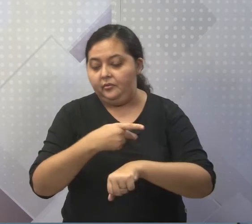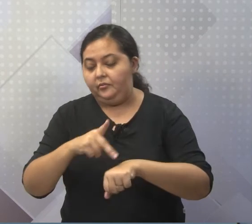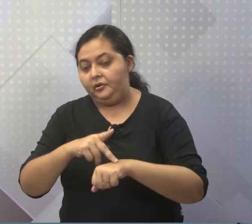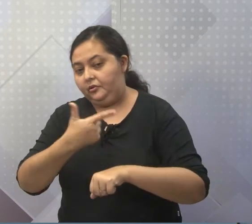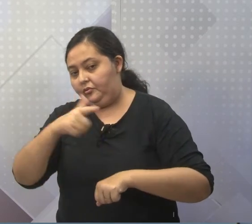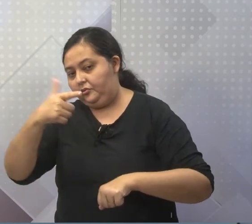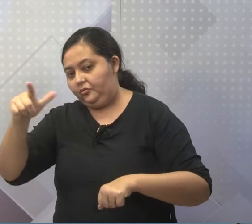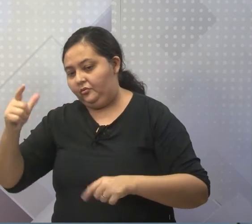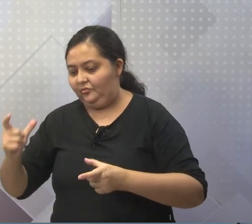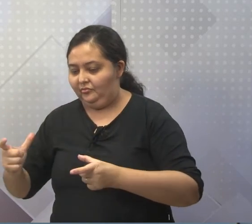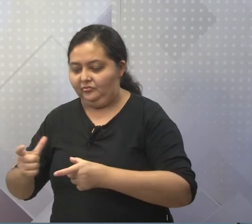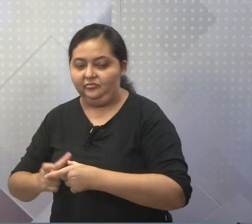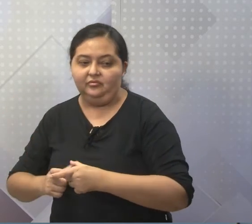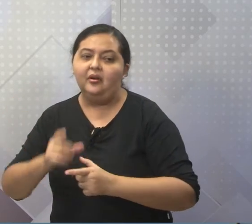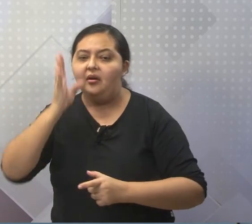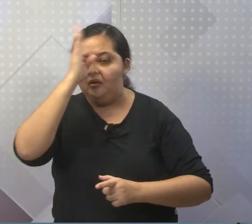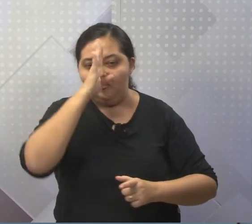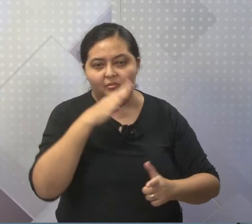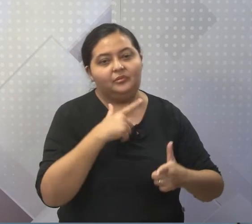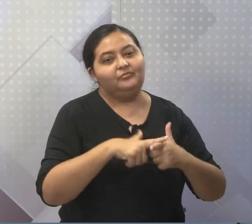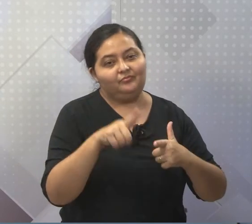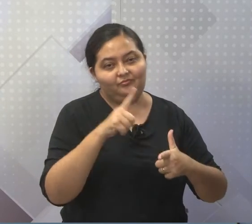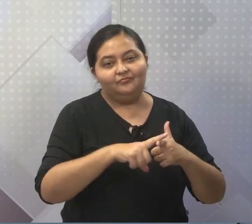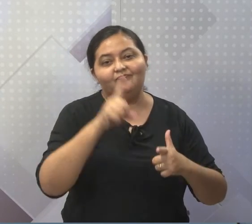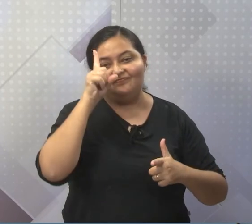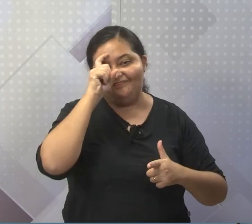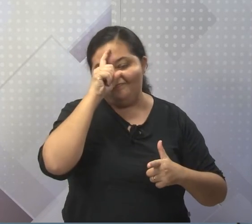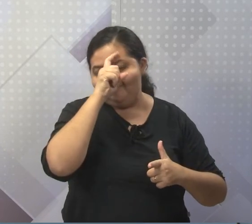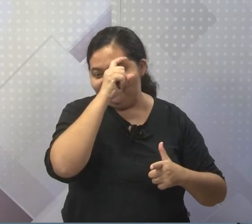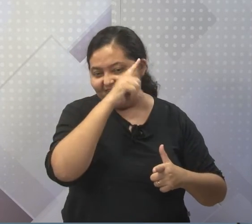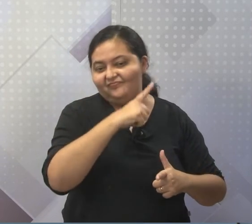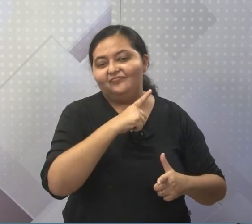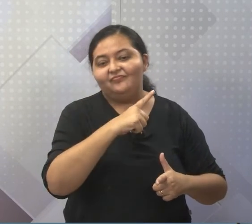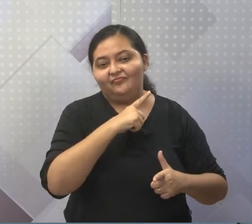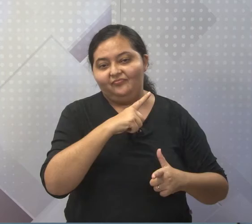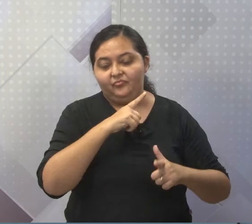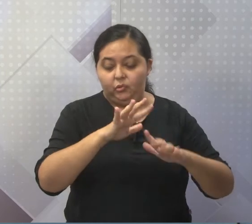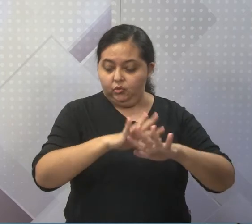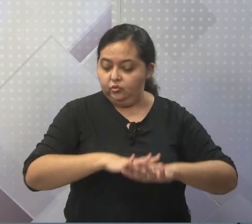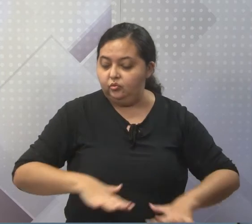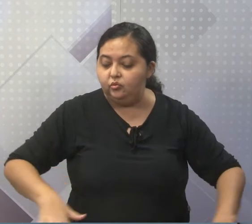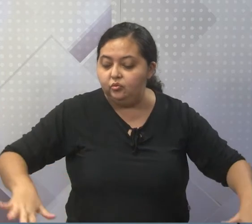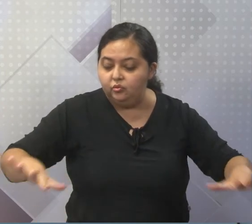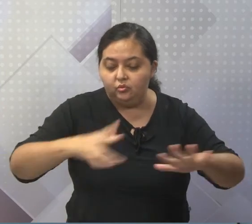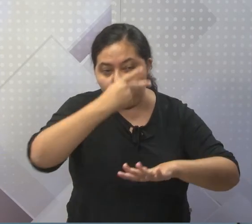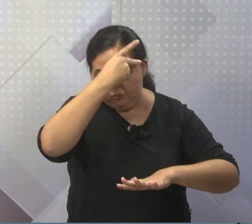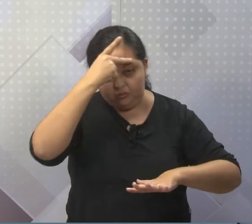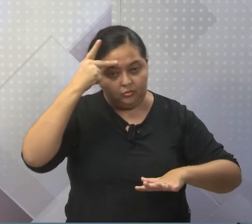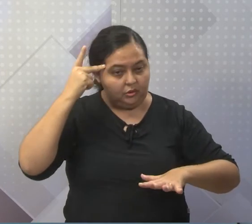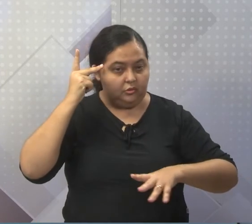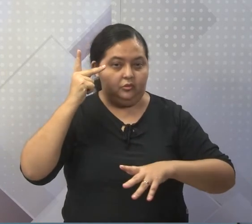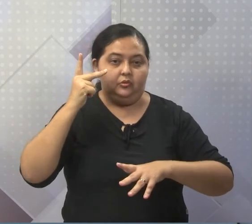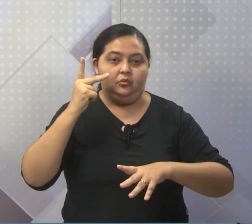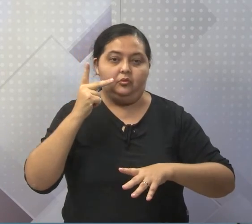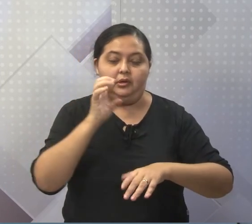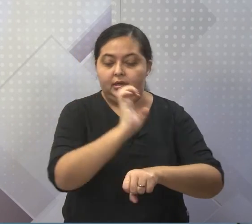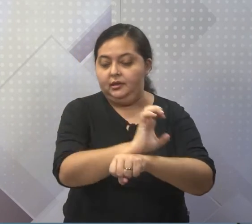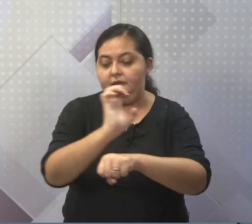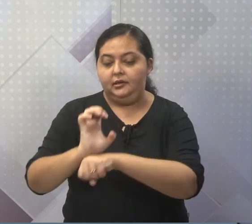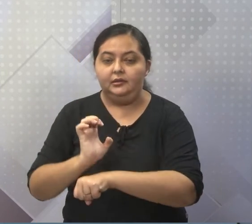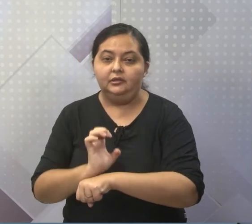menores Isso é um problema no Brasil é administrar toda essa questão do território da população dos Estados